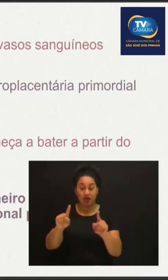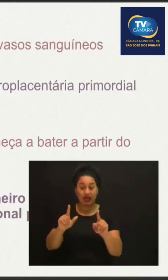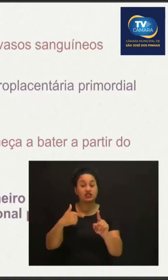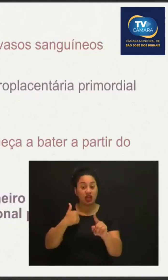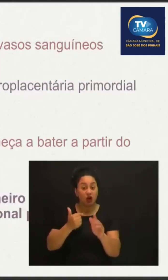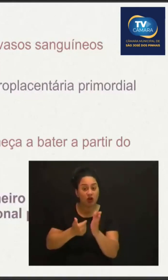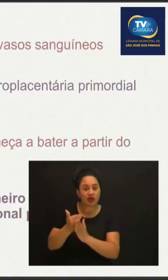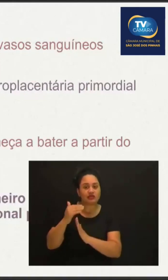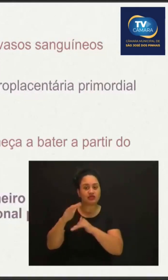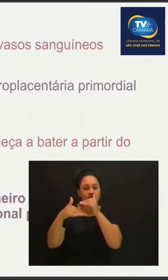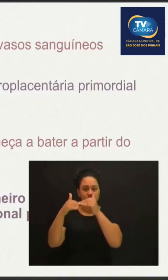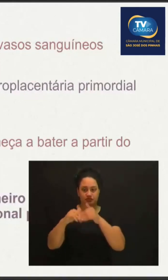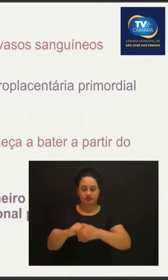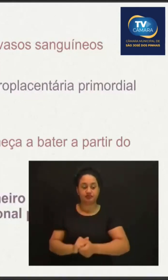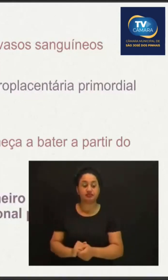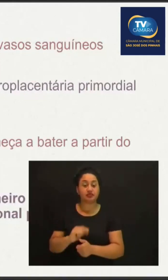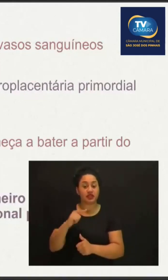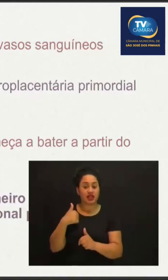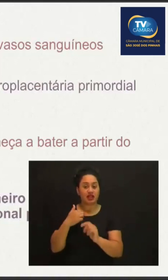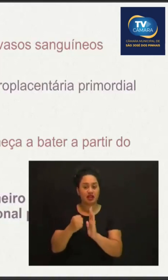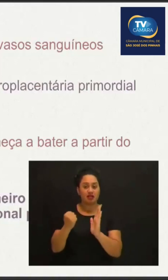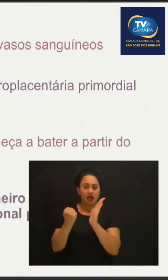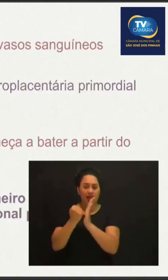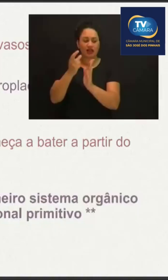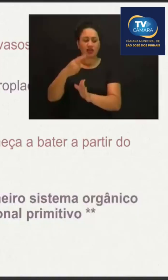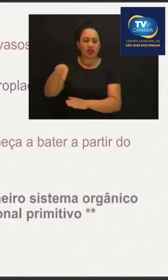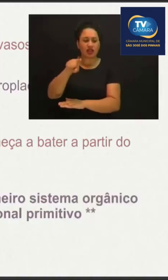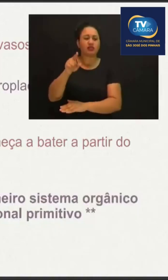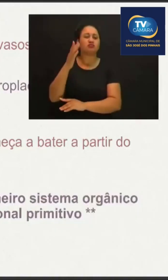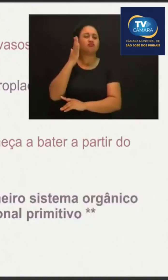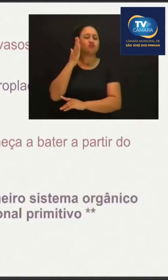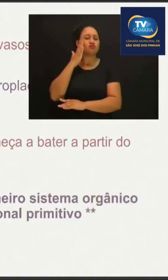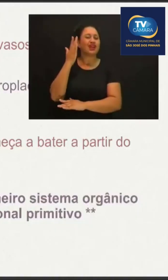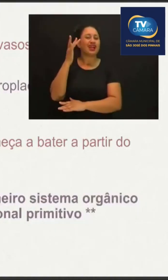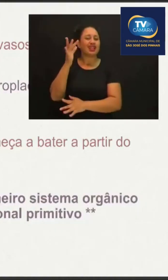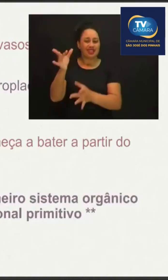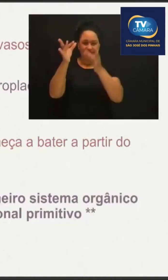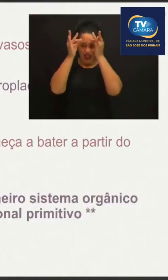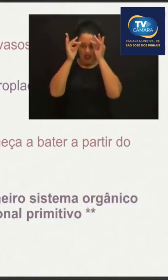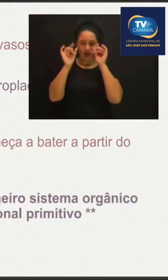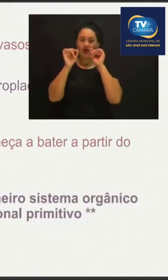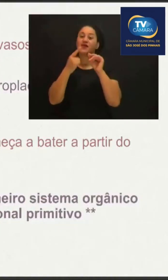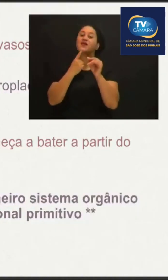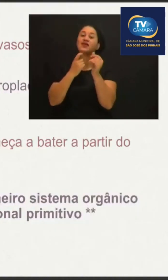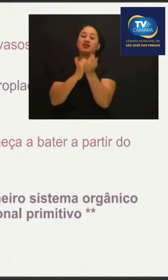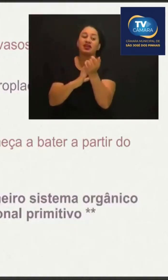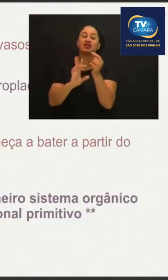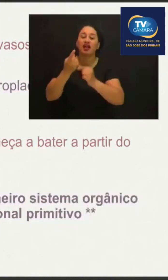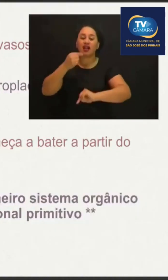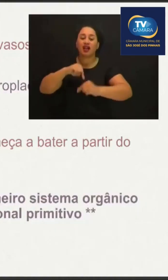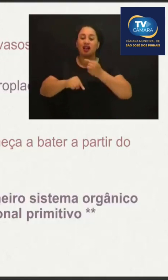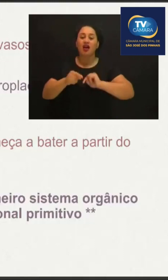desenvolvida. E este é um marco que eu gostaria que os senhores guardassem. O sangue está fluindo e o